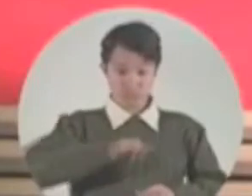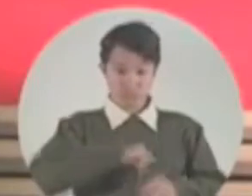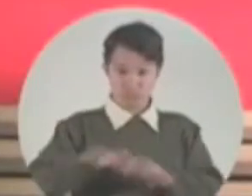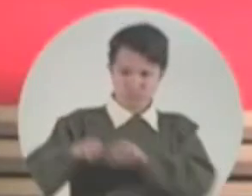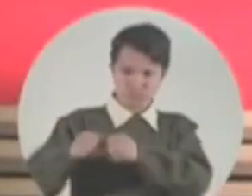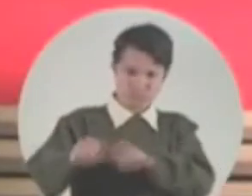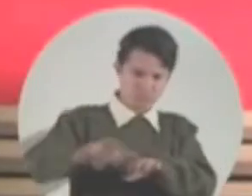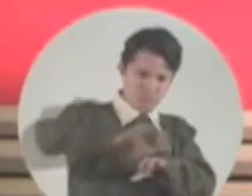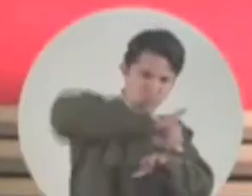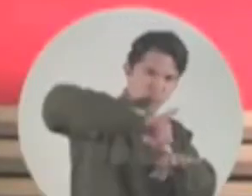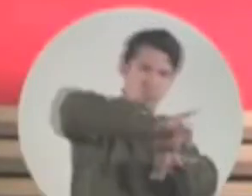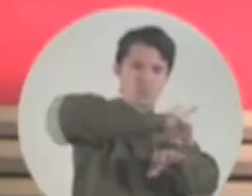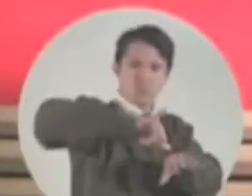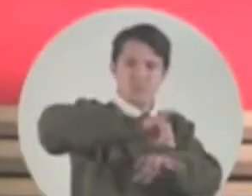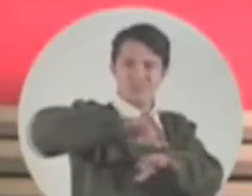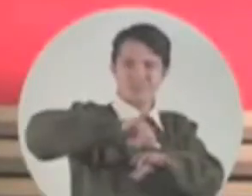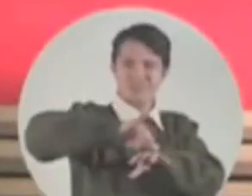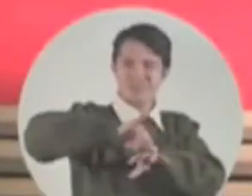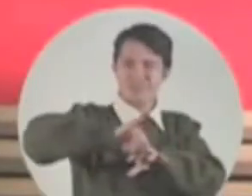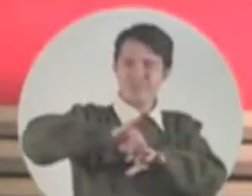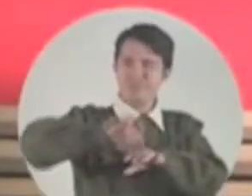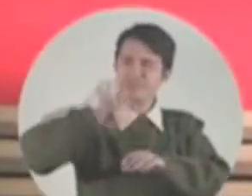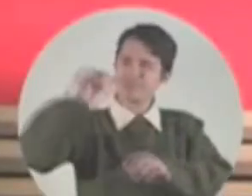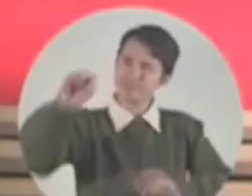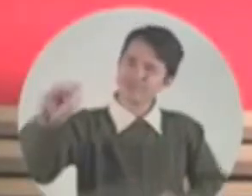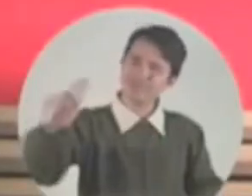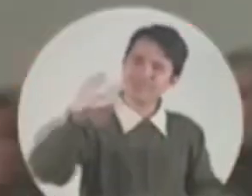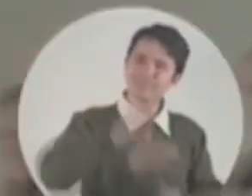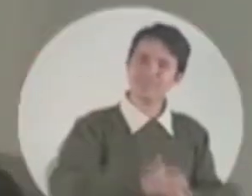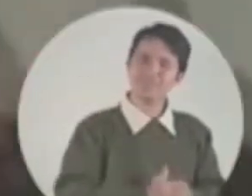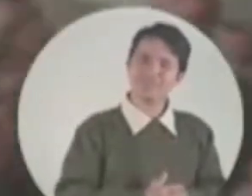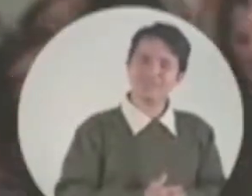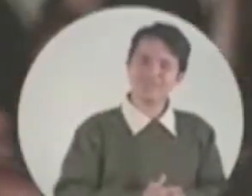ungir os pés de Jesus.